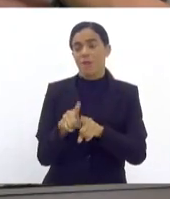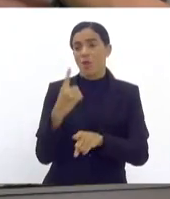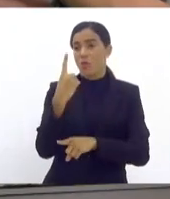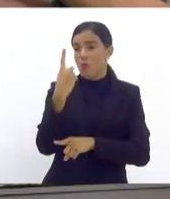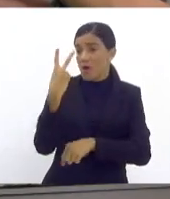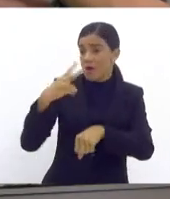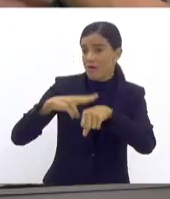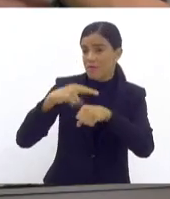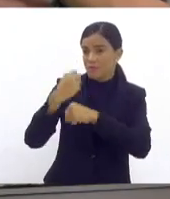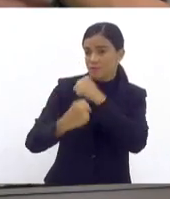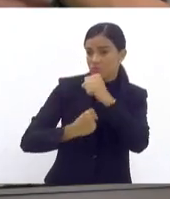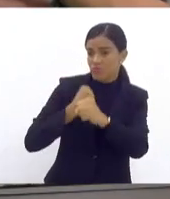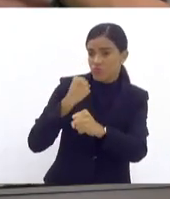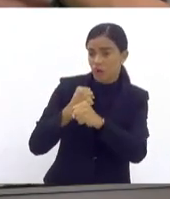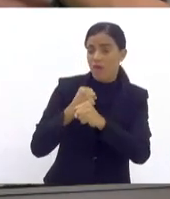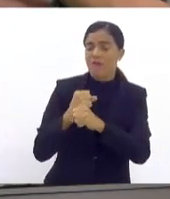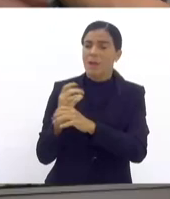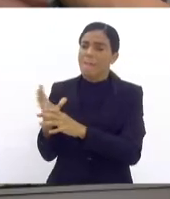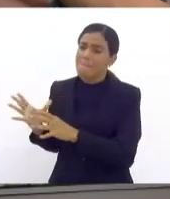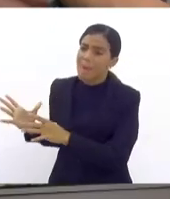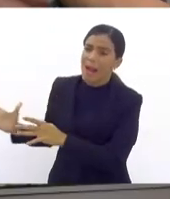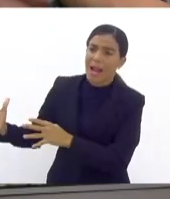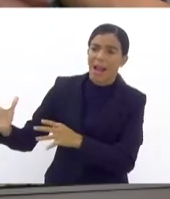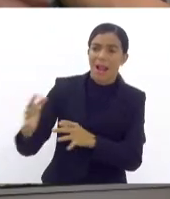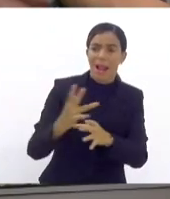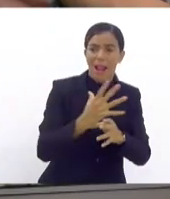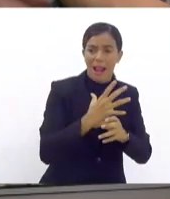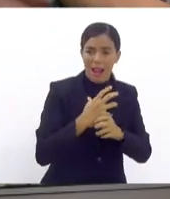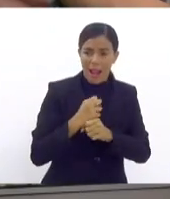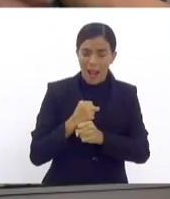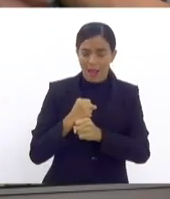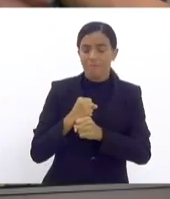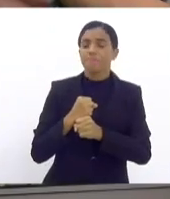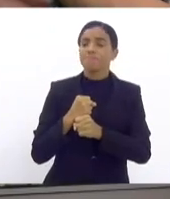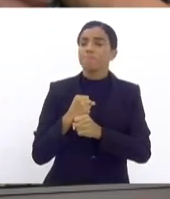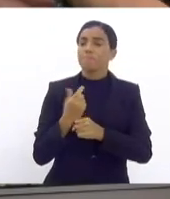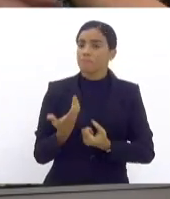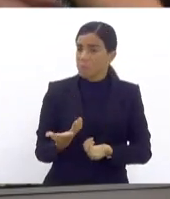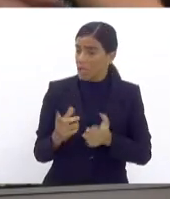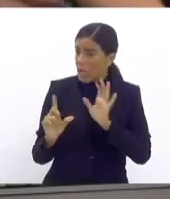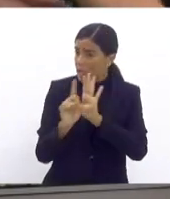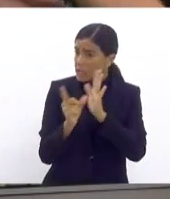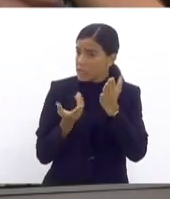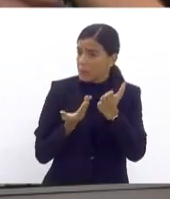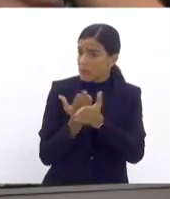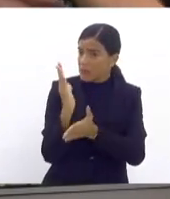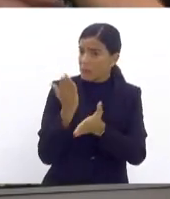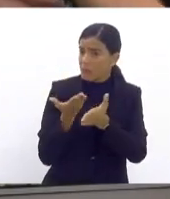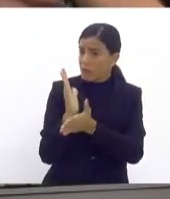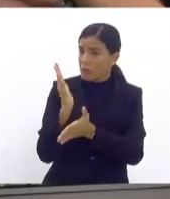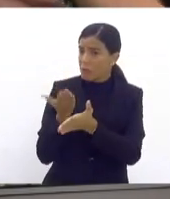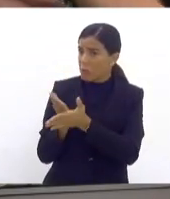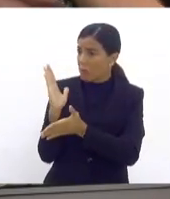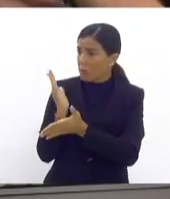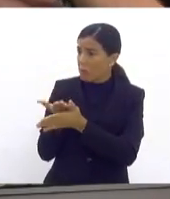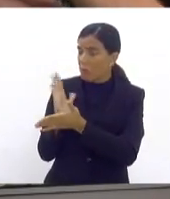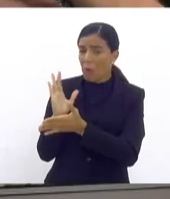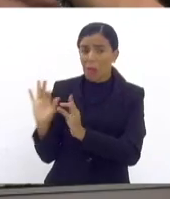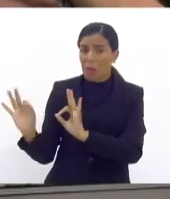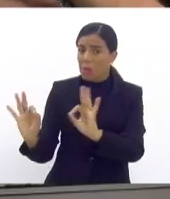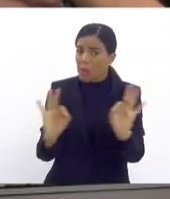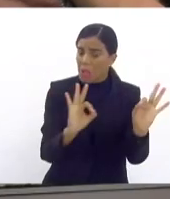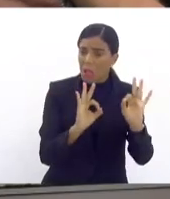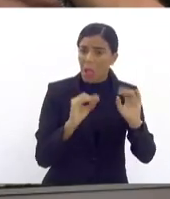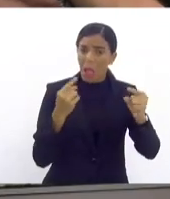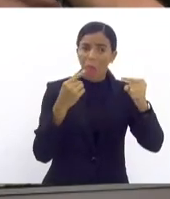balanço qualitativo das medidas, etc., etc. Todas essas leis foram aprovadas, ninguém contestou, e várias